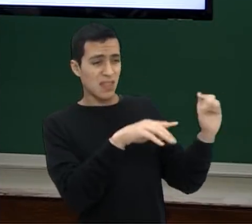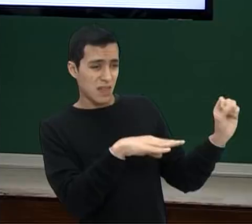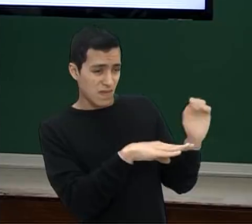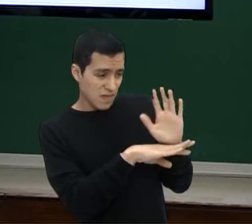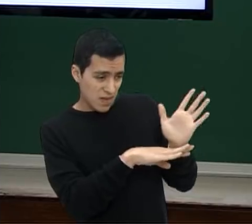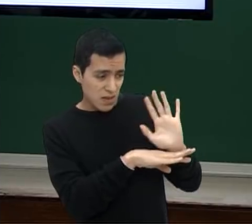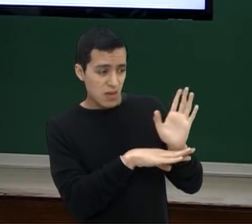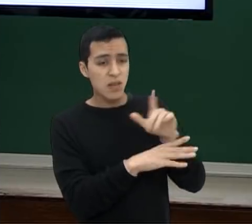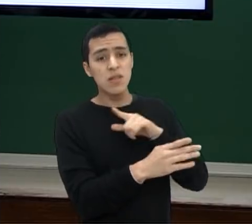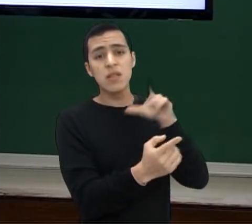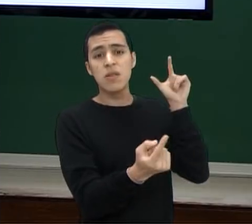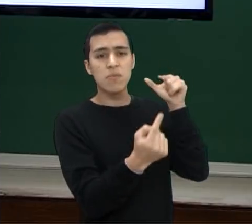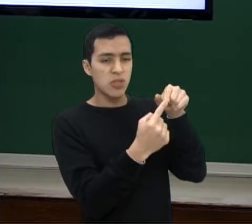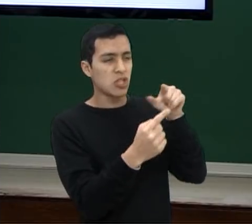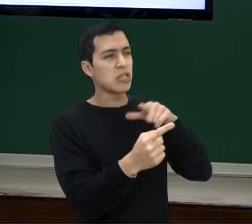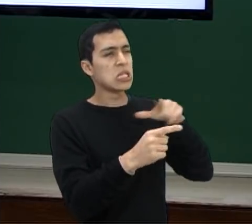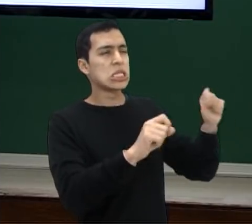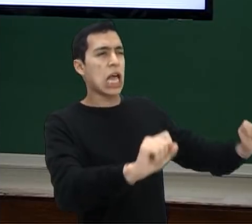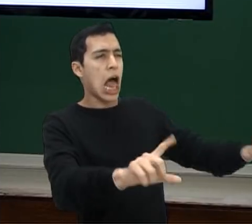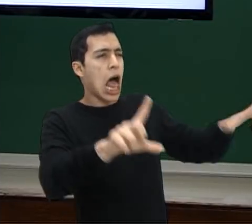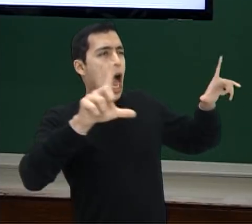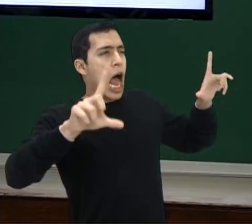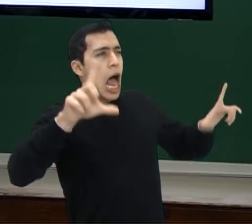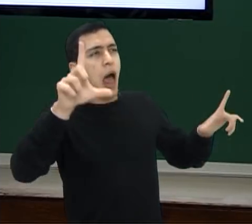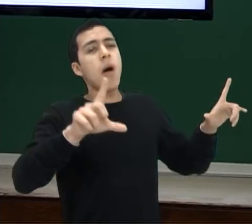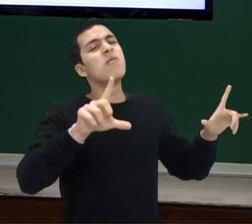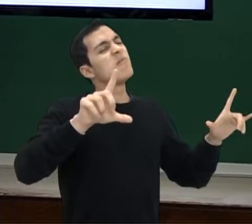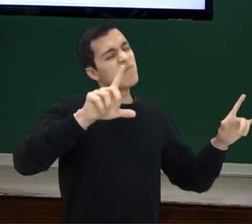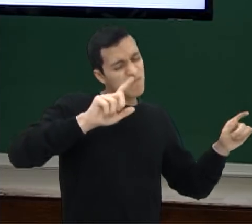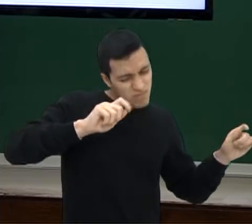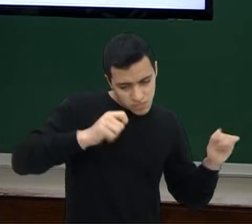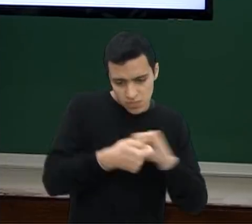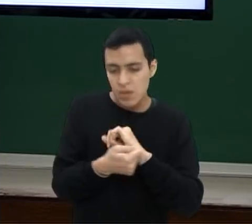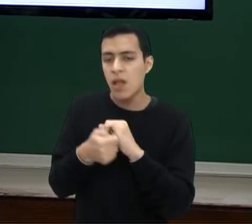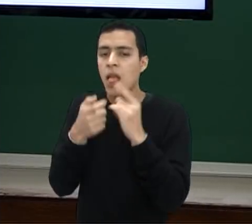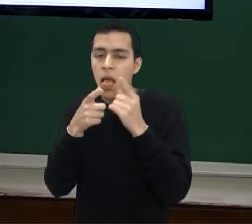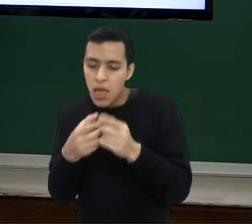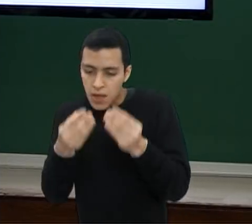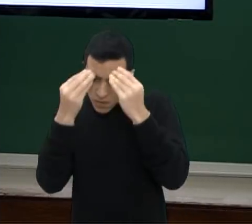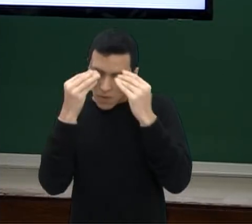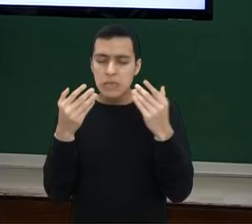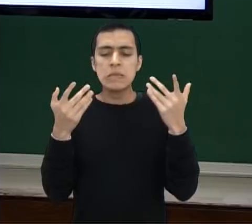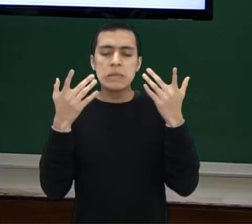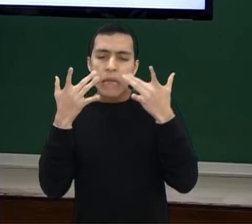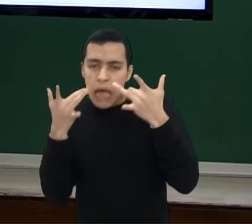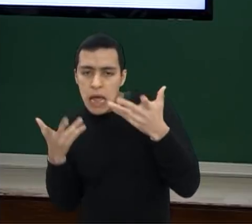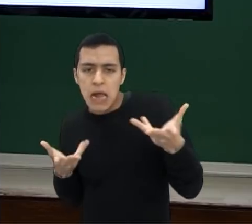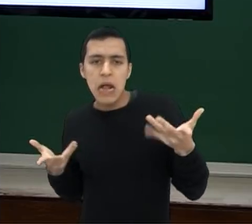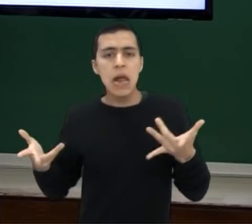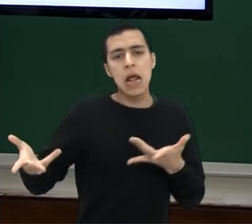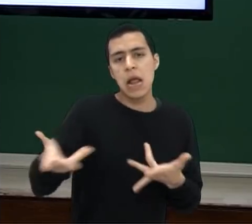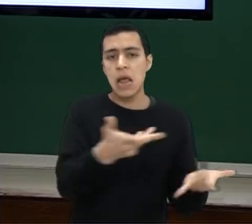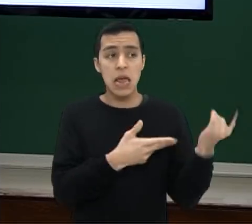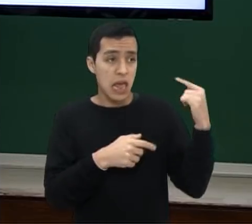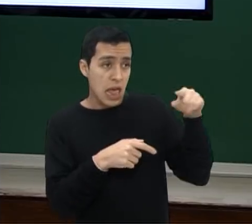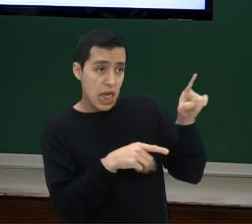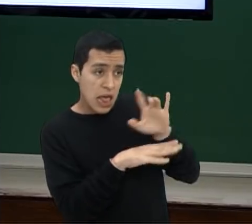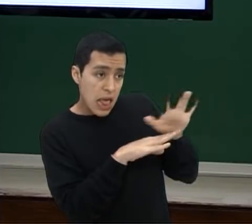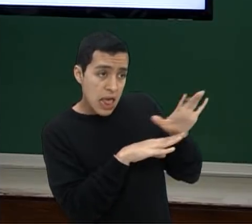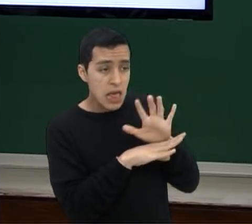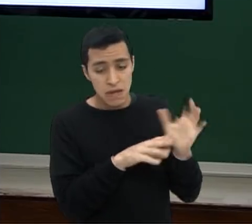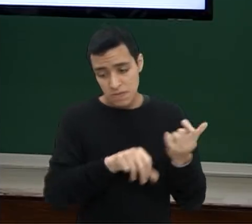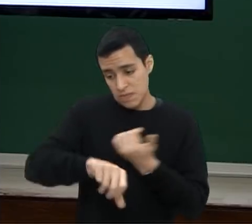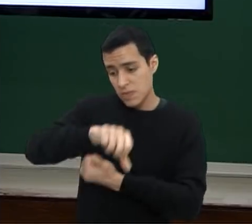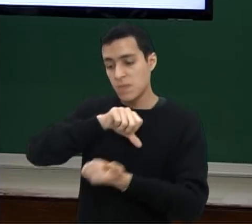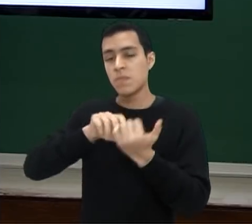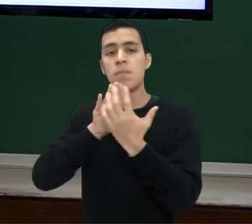feito com objetivo cinematográfico e fazer a transposição dessa linguagem para um texto dramático, transformar esse filme num